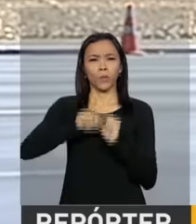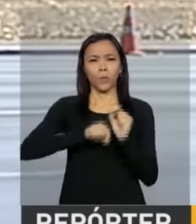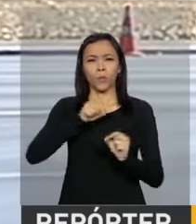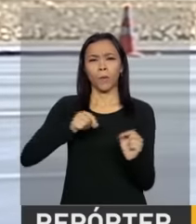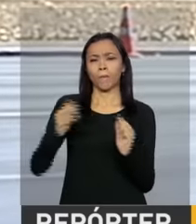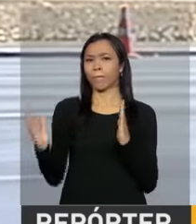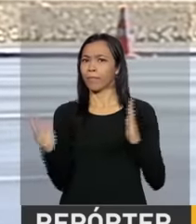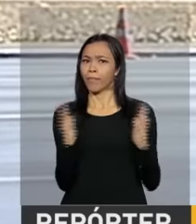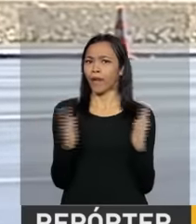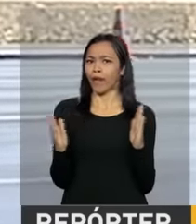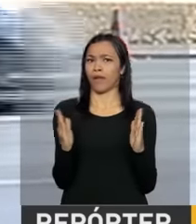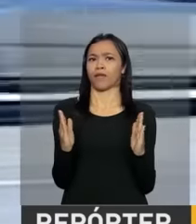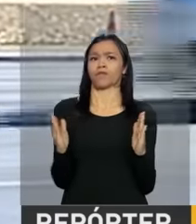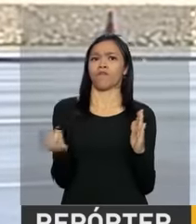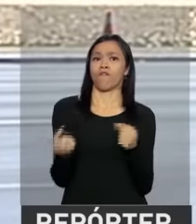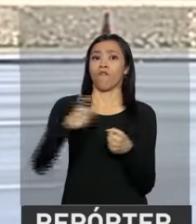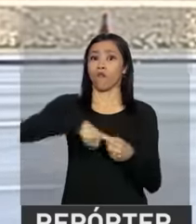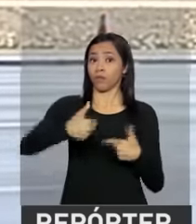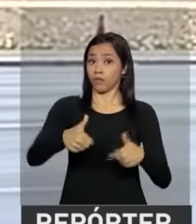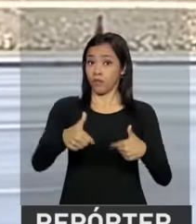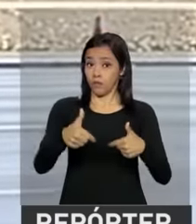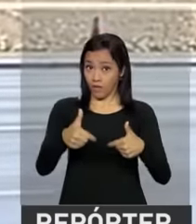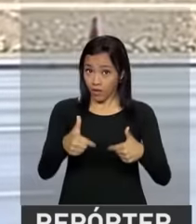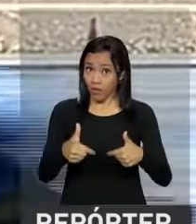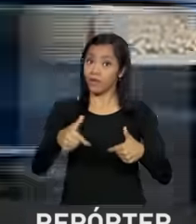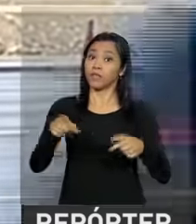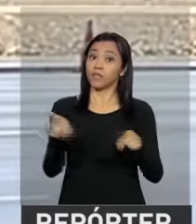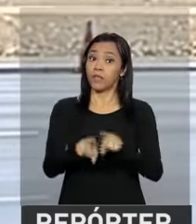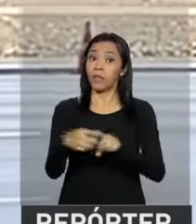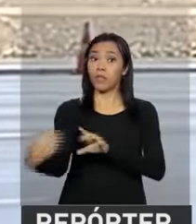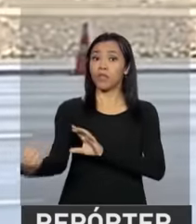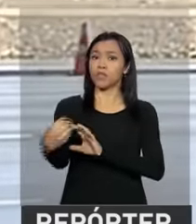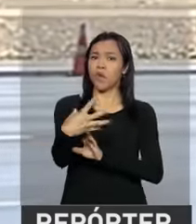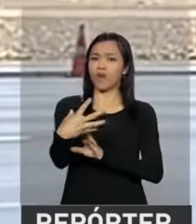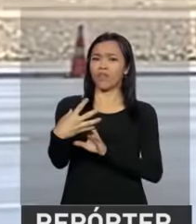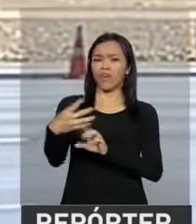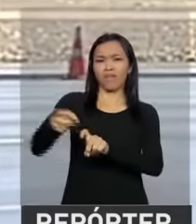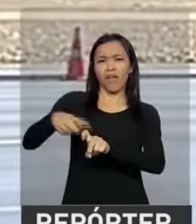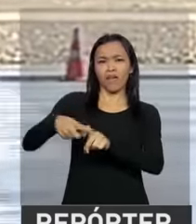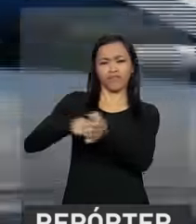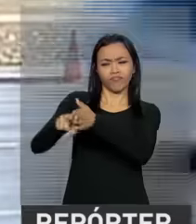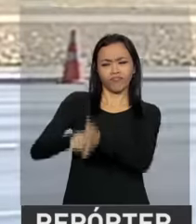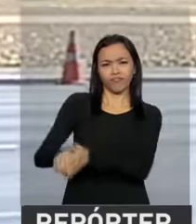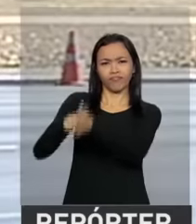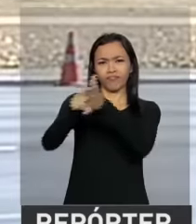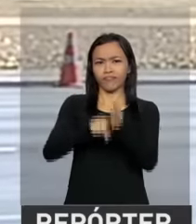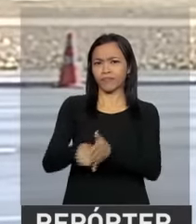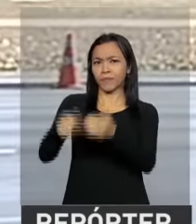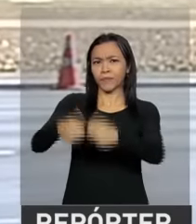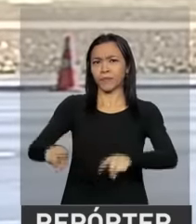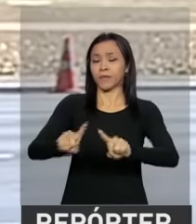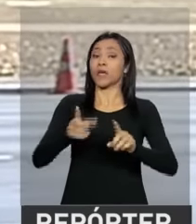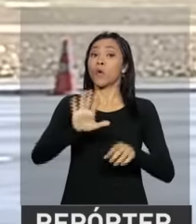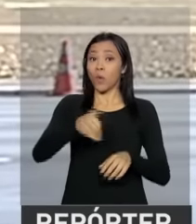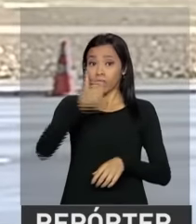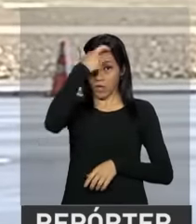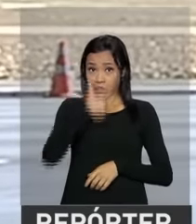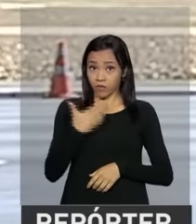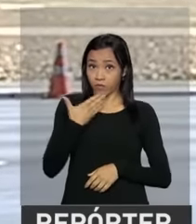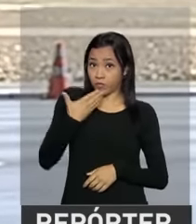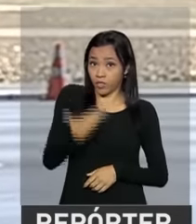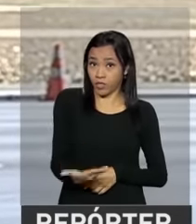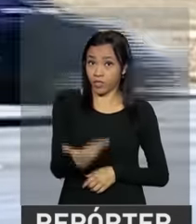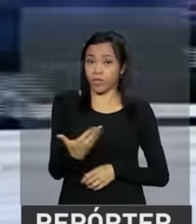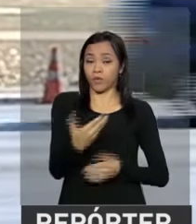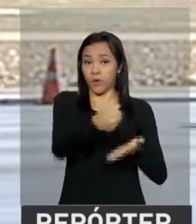retorno ao trabalho e dispensa uma nova perícia Ou seja a partir de agora quando segurado for requerer o